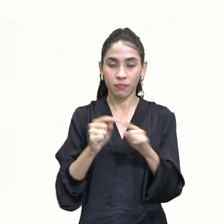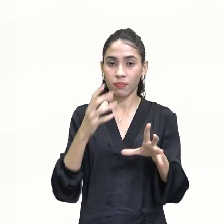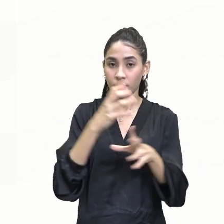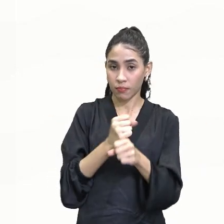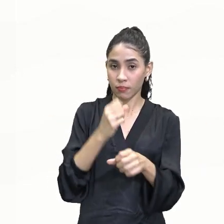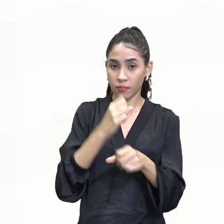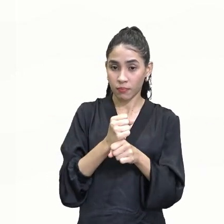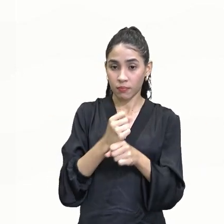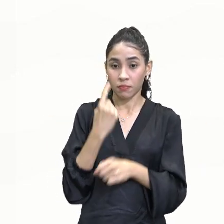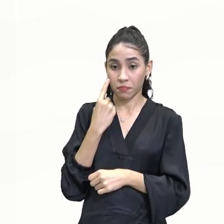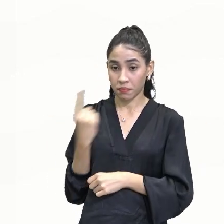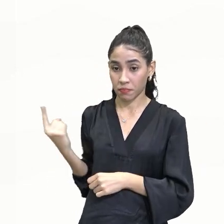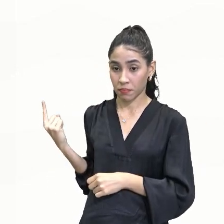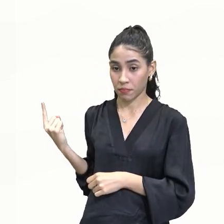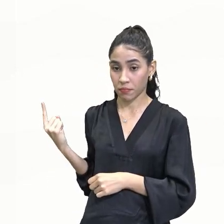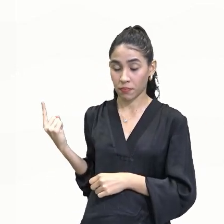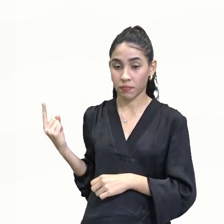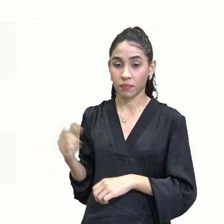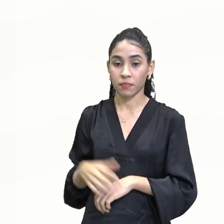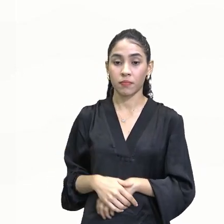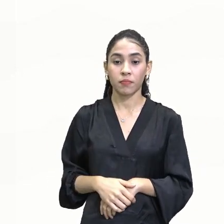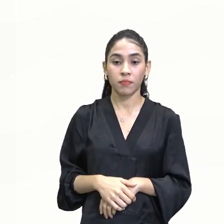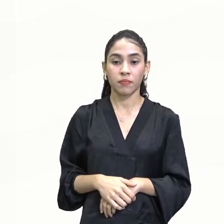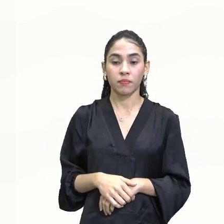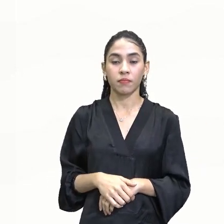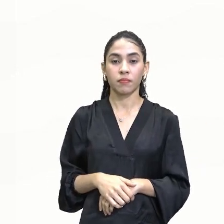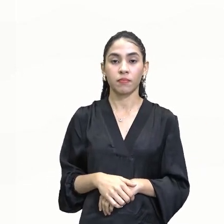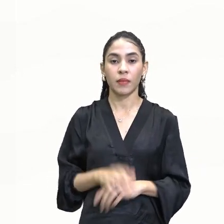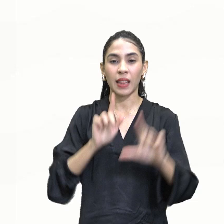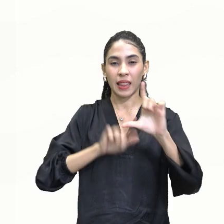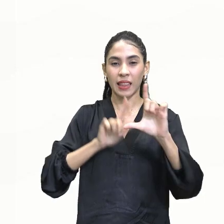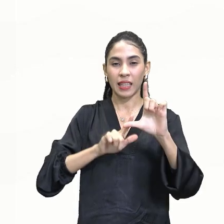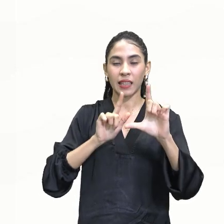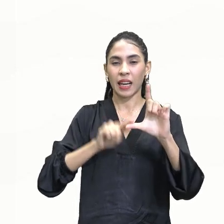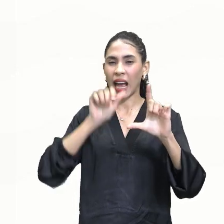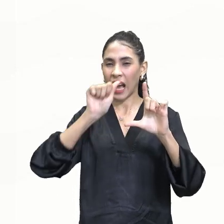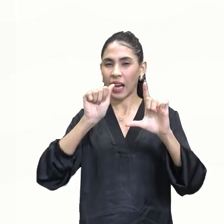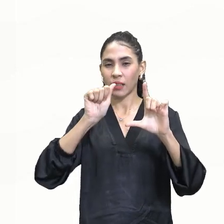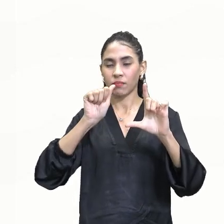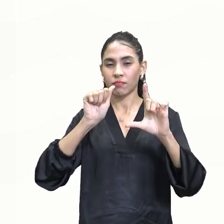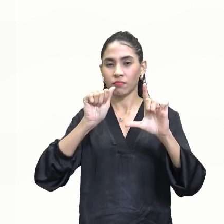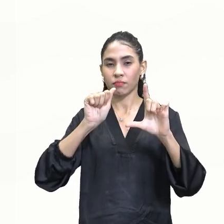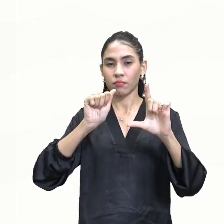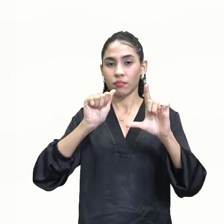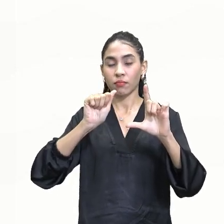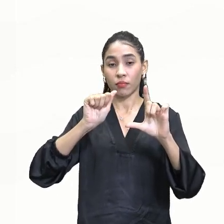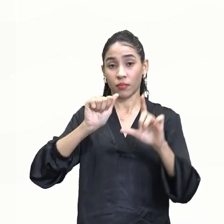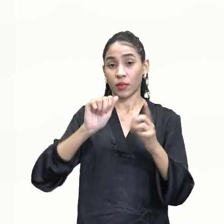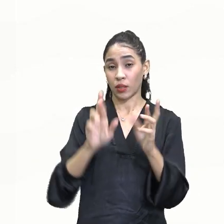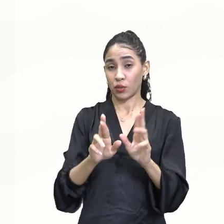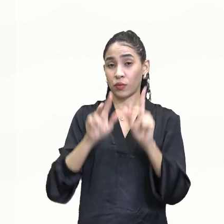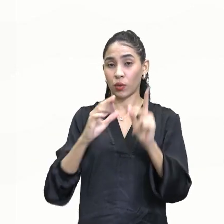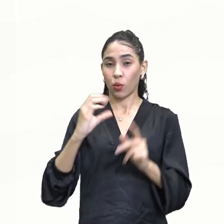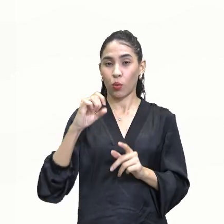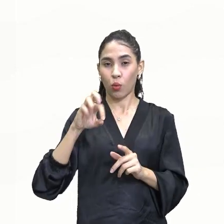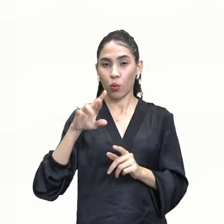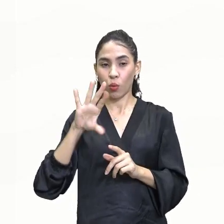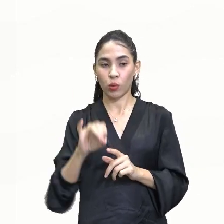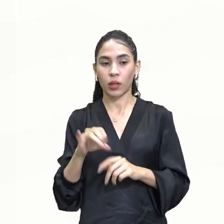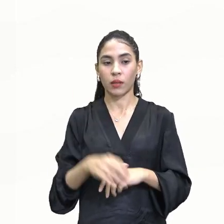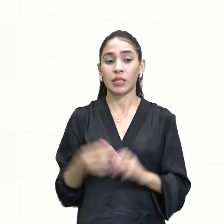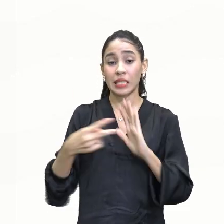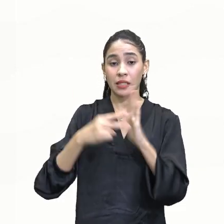significa para todo. Deixa eu melhorar aqui para você. O Azinho de cabeça para baixo, você já sabe que significa